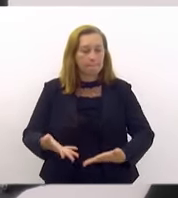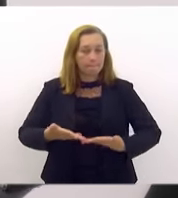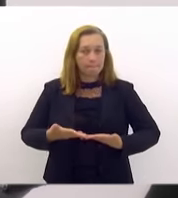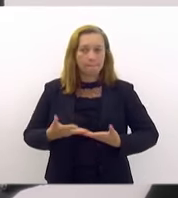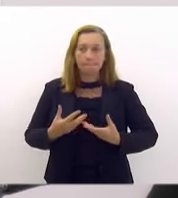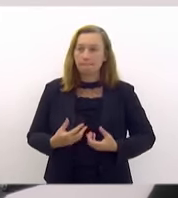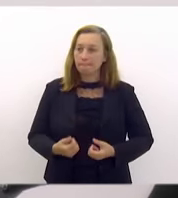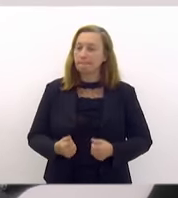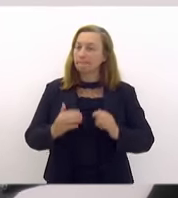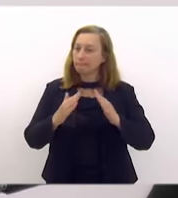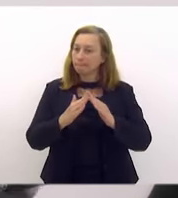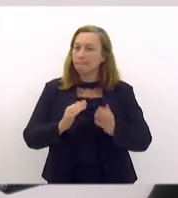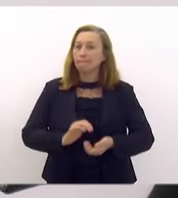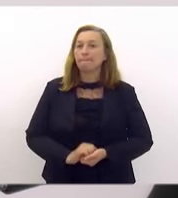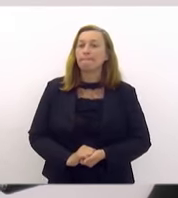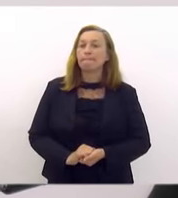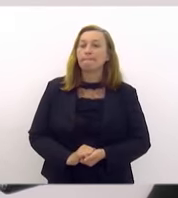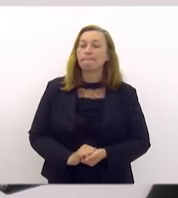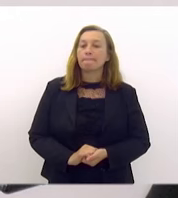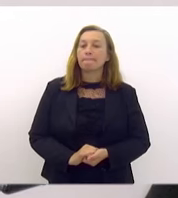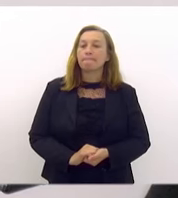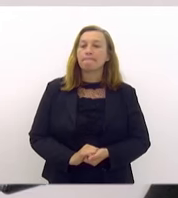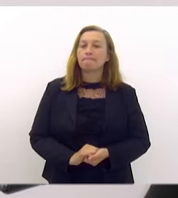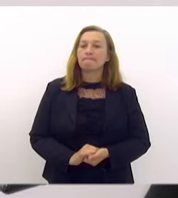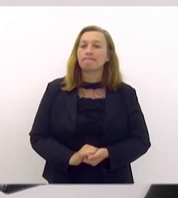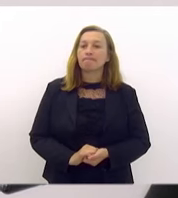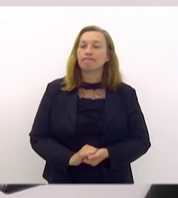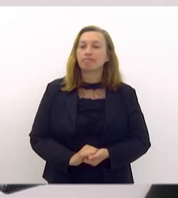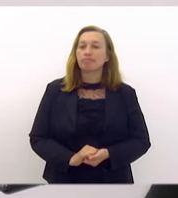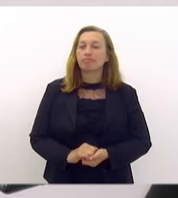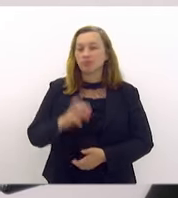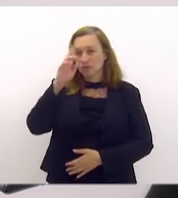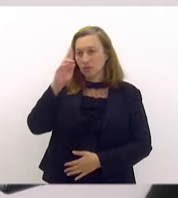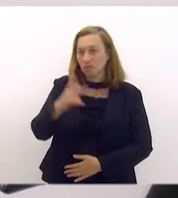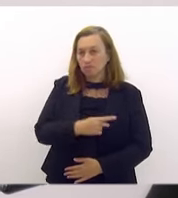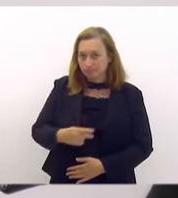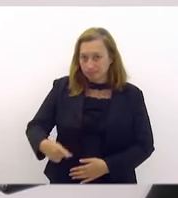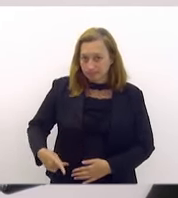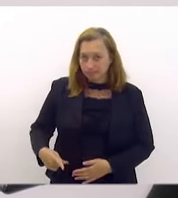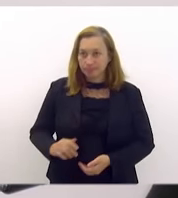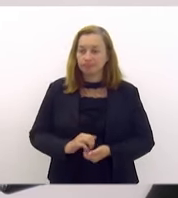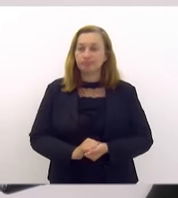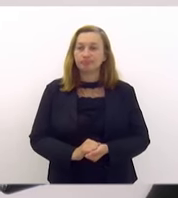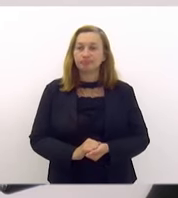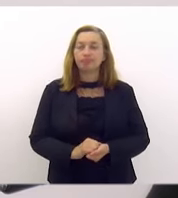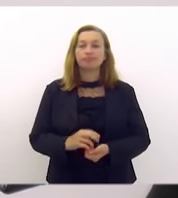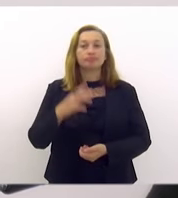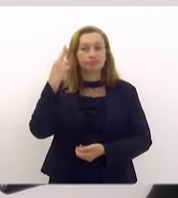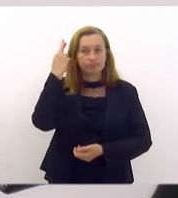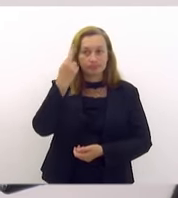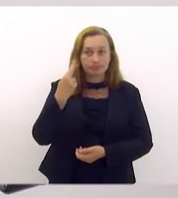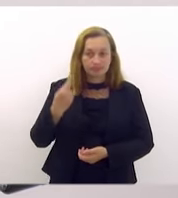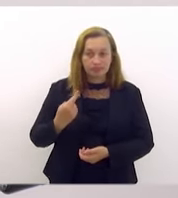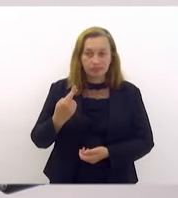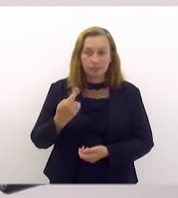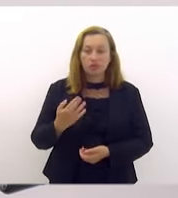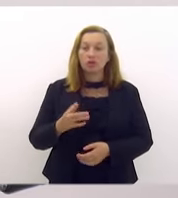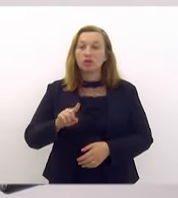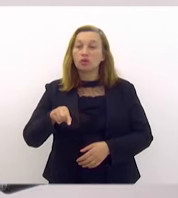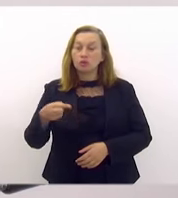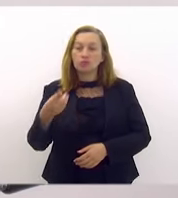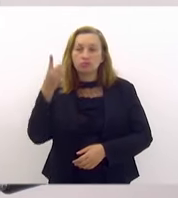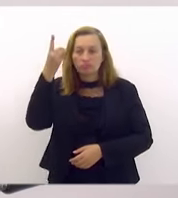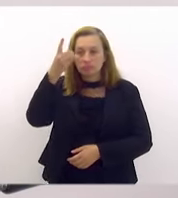nesta casa quanto senhora Presidente n Renata Souza e demais